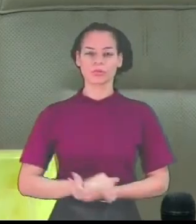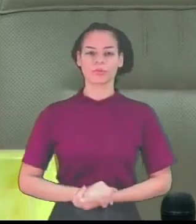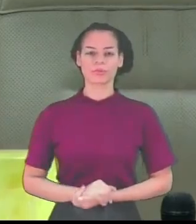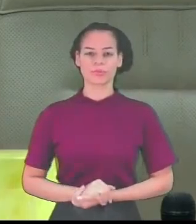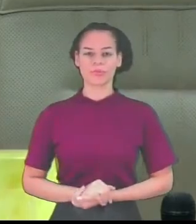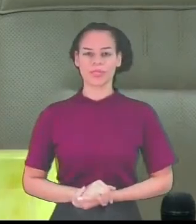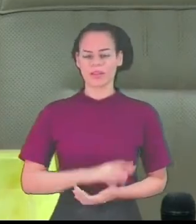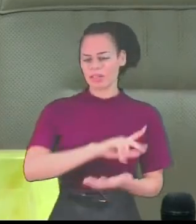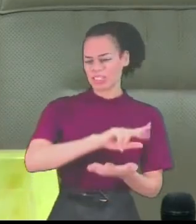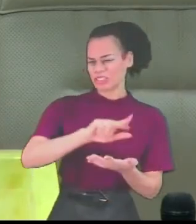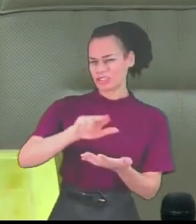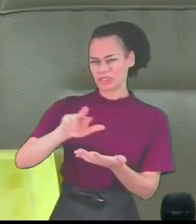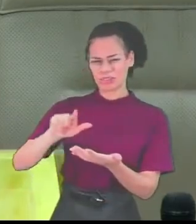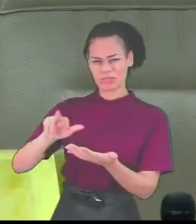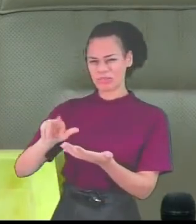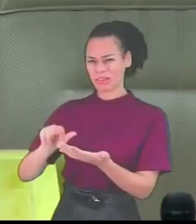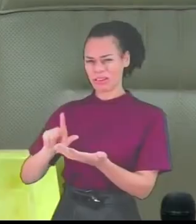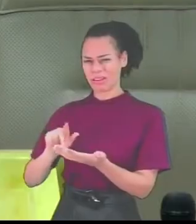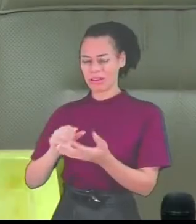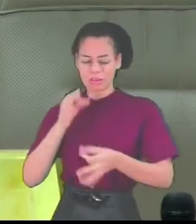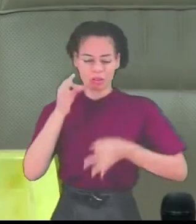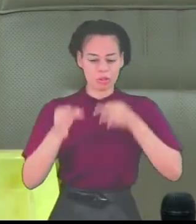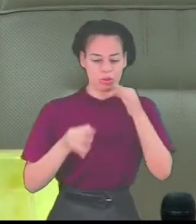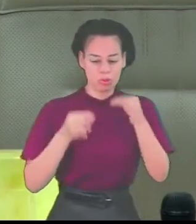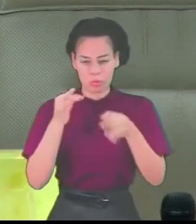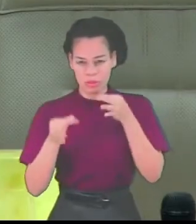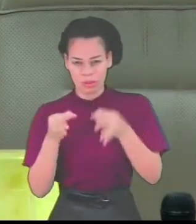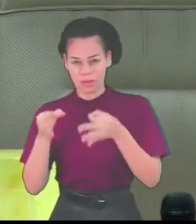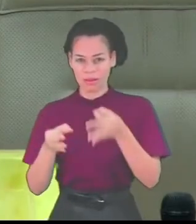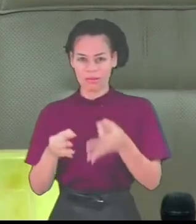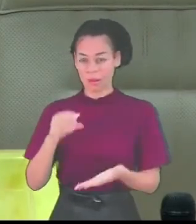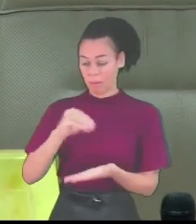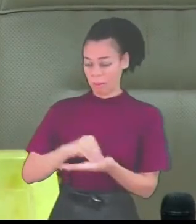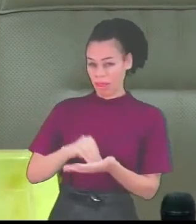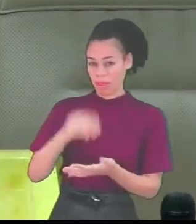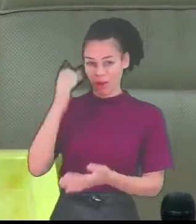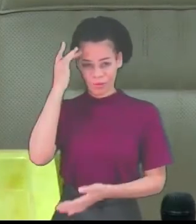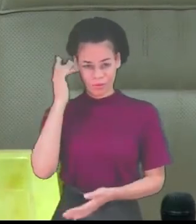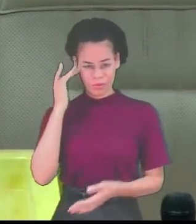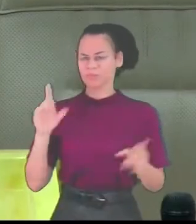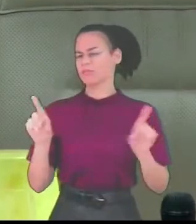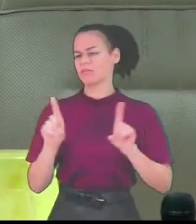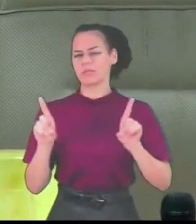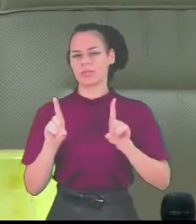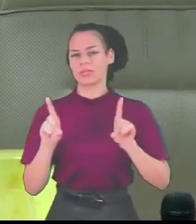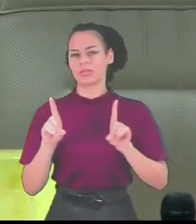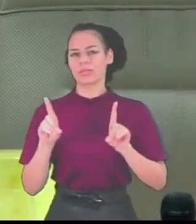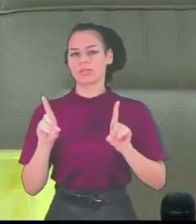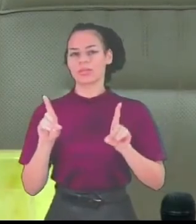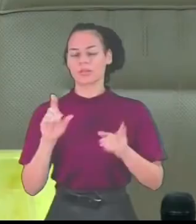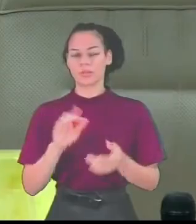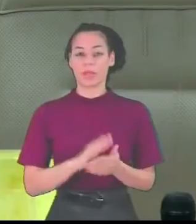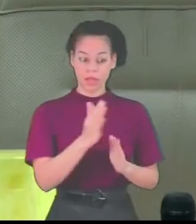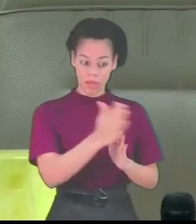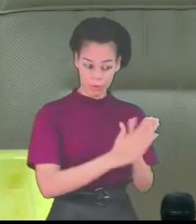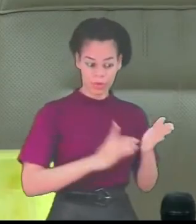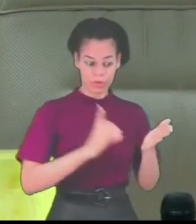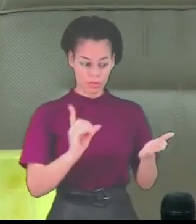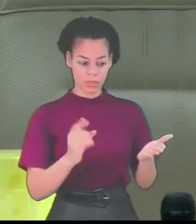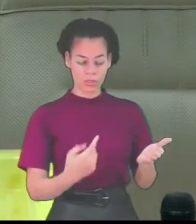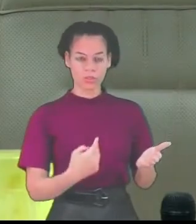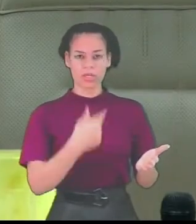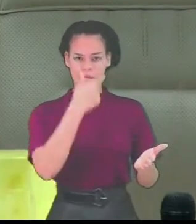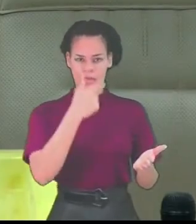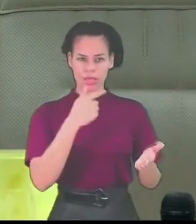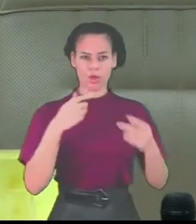são demais não é pecado você achar que ele isso daquilo não é e está Bíblia que eu estou